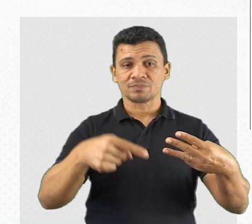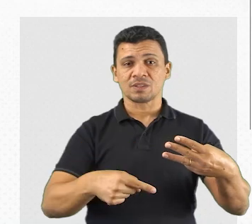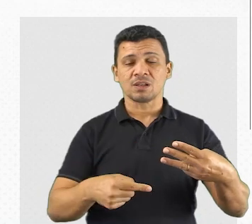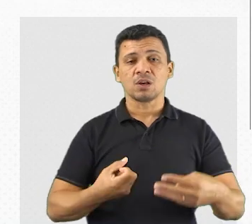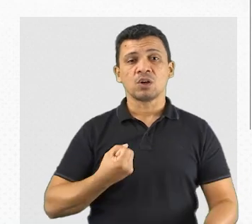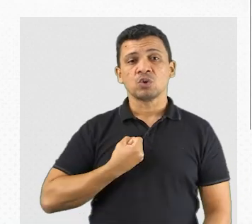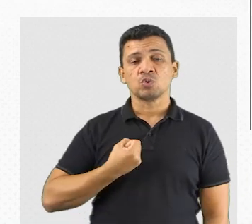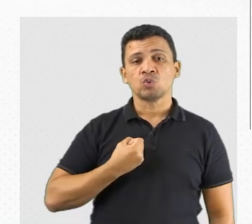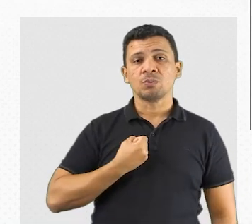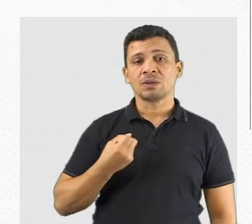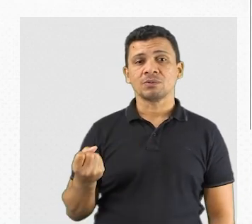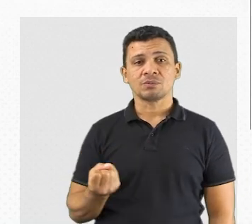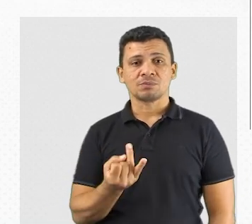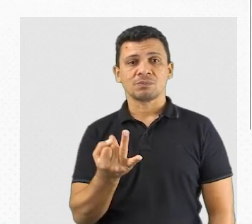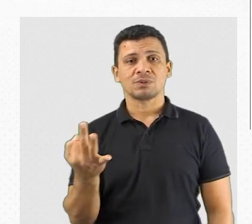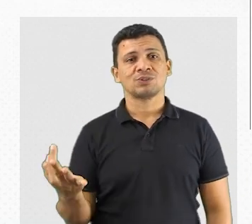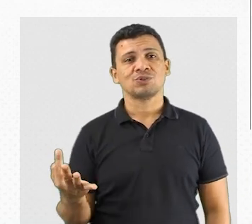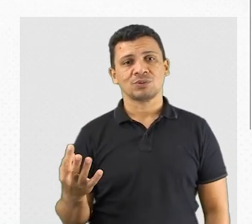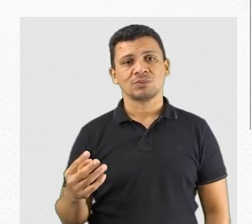de partículas, ó.